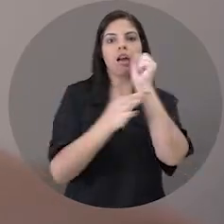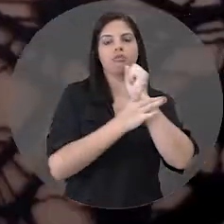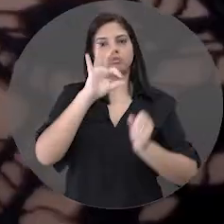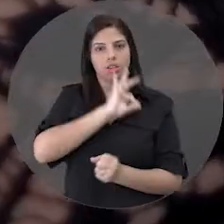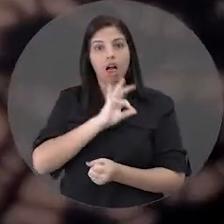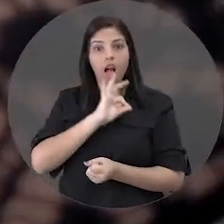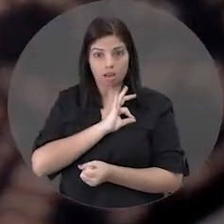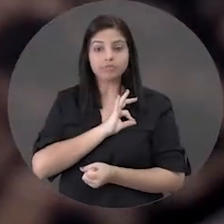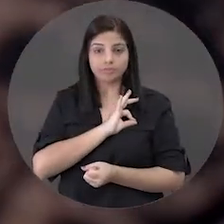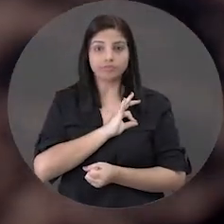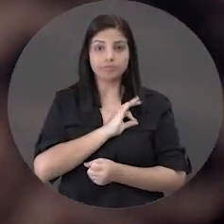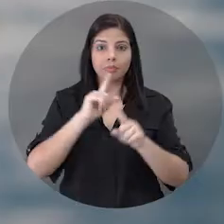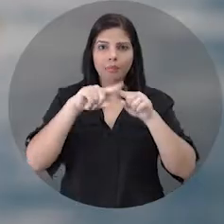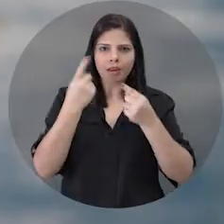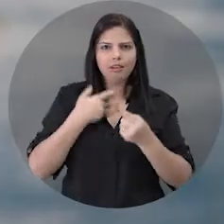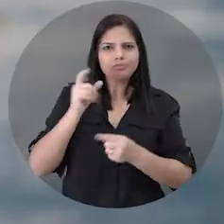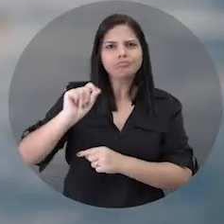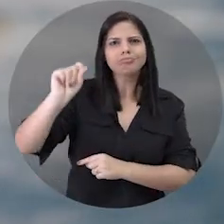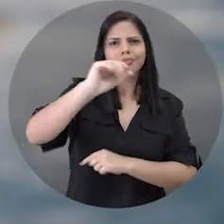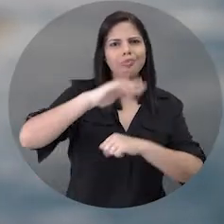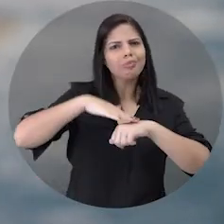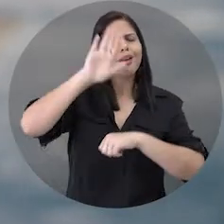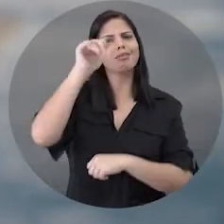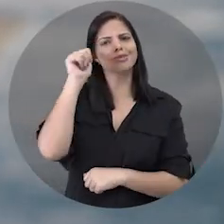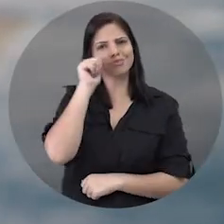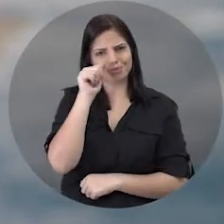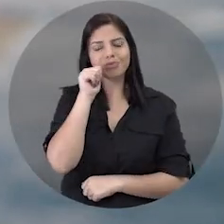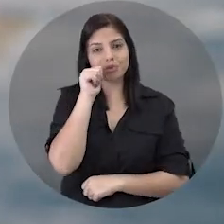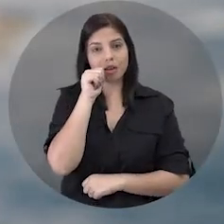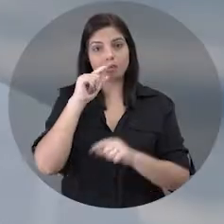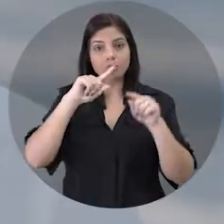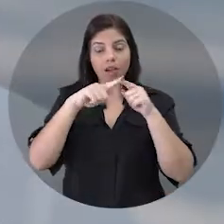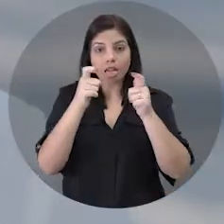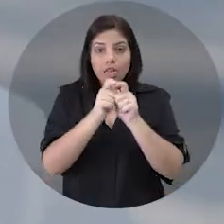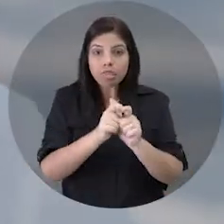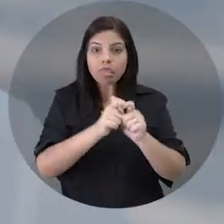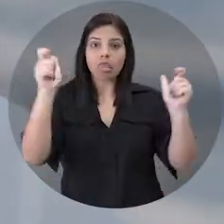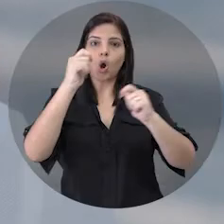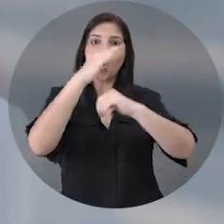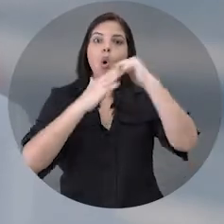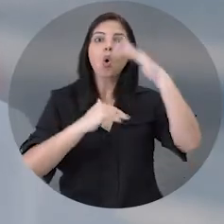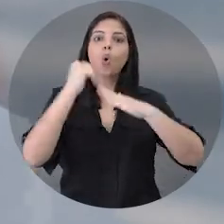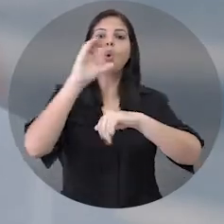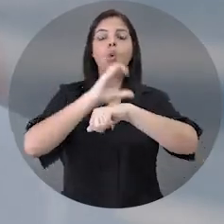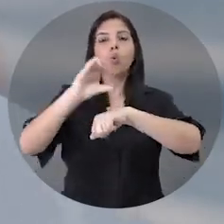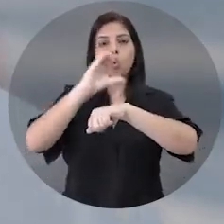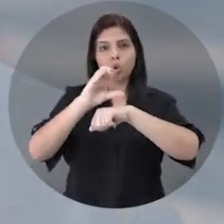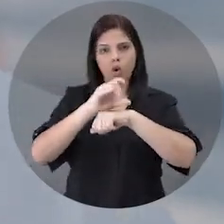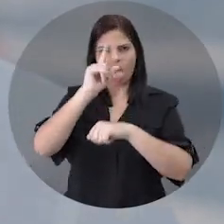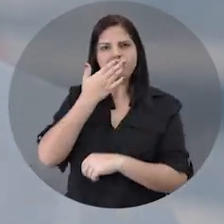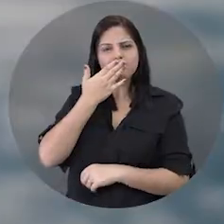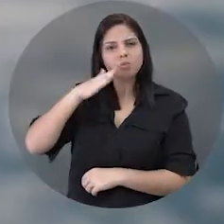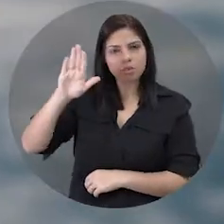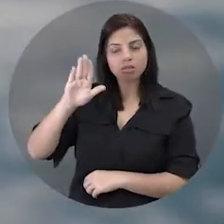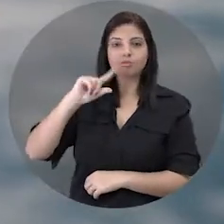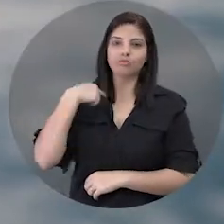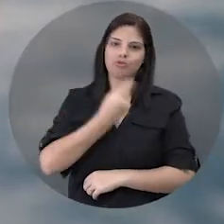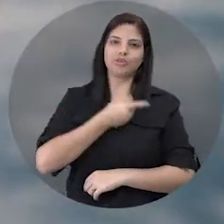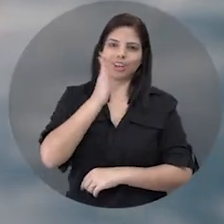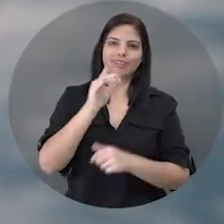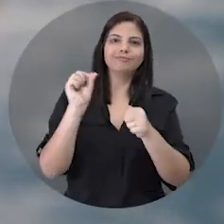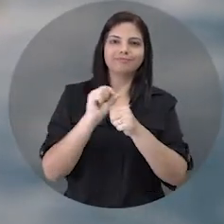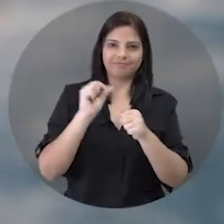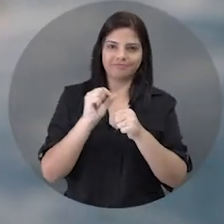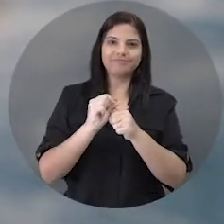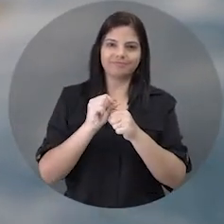hoje podem garantir o seu sustento. A gente quer que isso aconteça com mais mulheres. Por isso, vamos ampliar o Qualifica Cuiabá. Isso não é uma